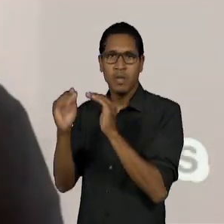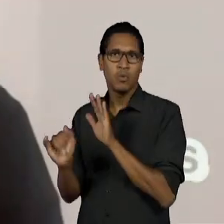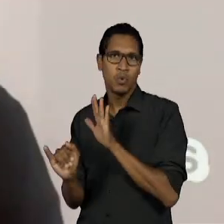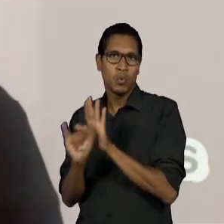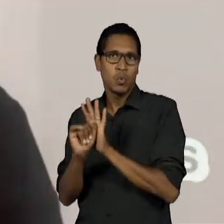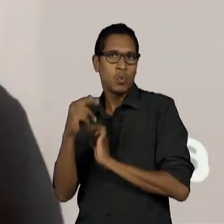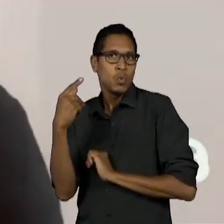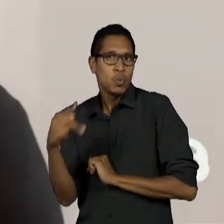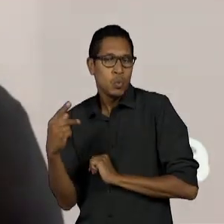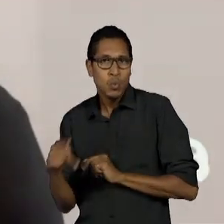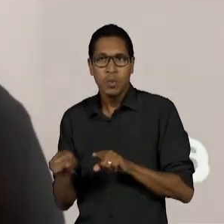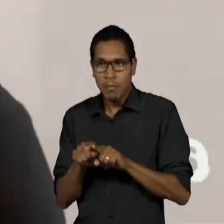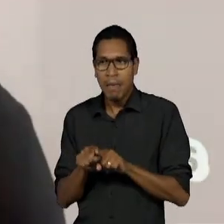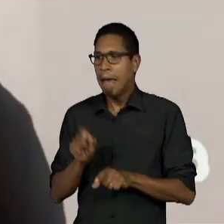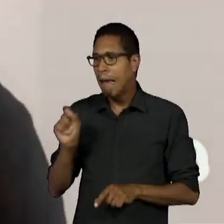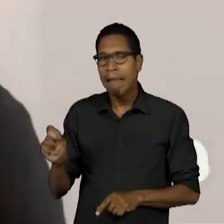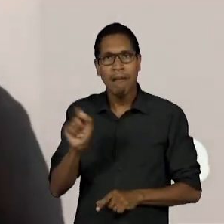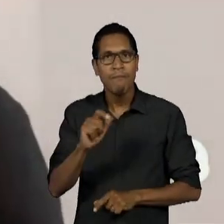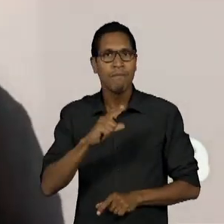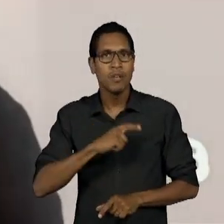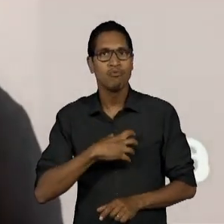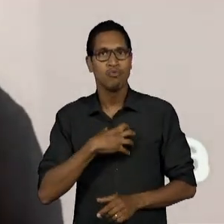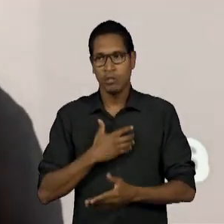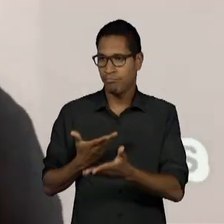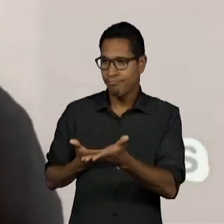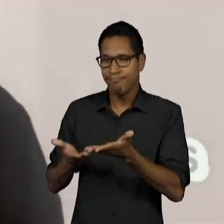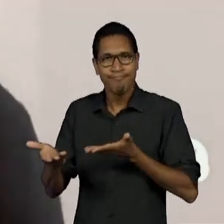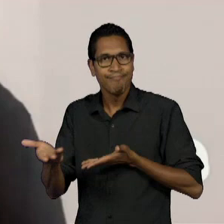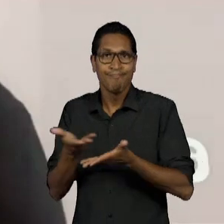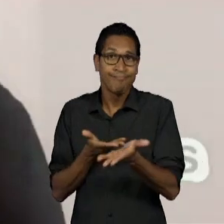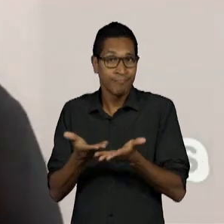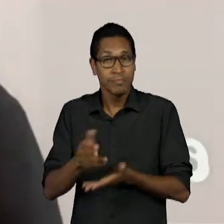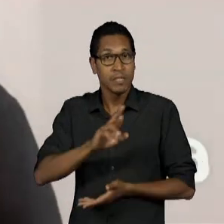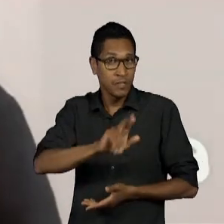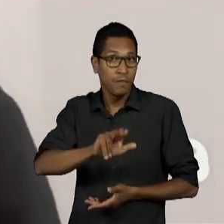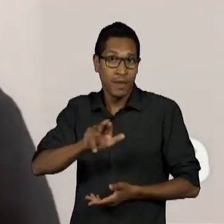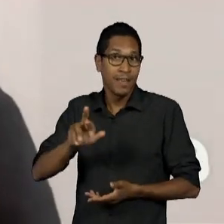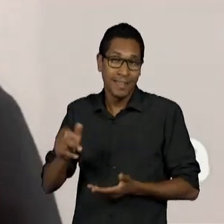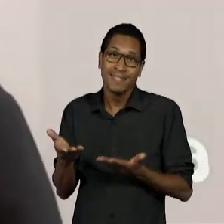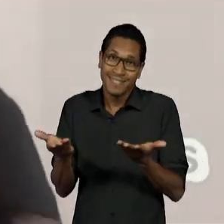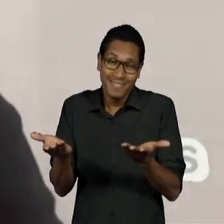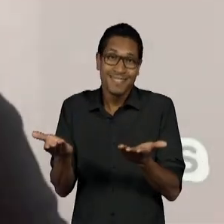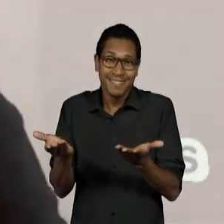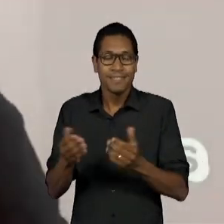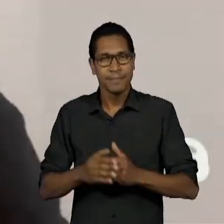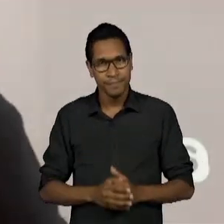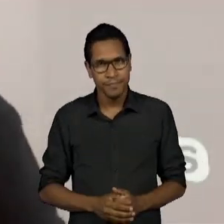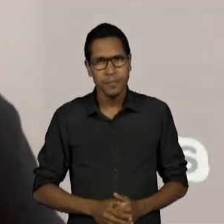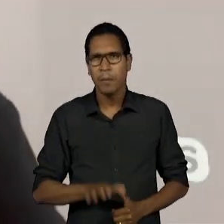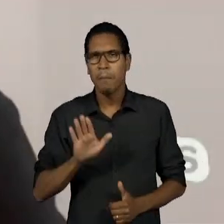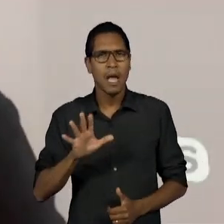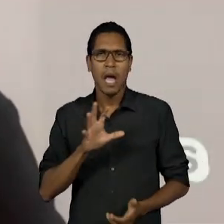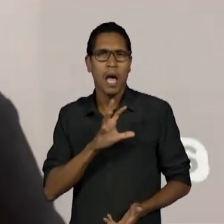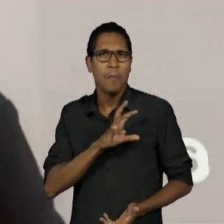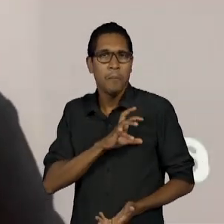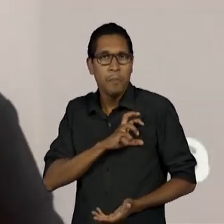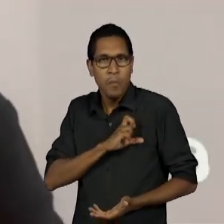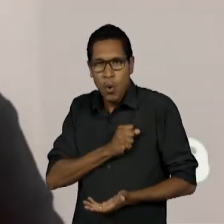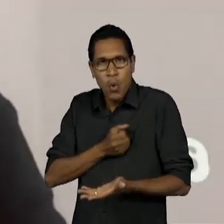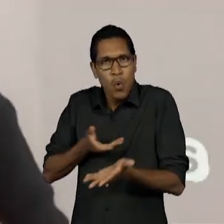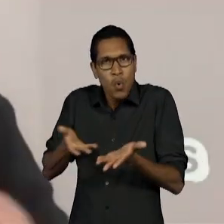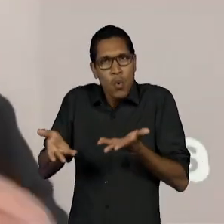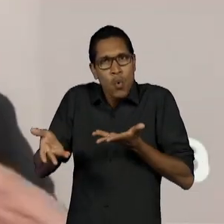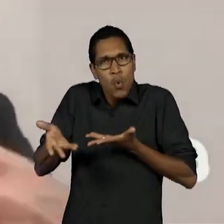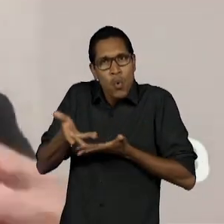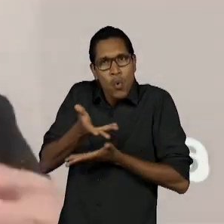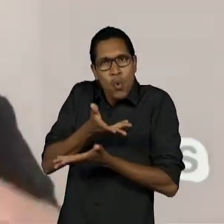um, você tem uma maneira de lidar, porque eles são diferentes também. Mas o amor,